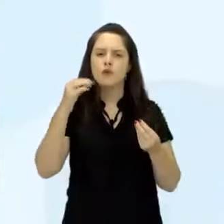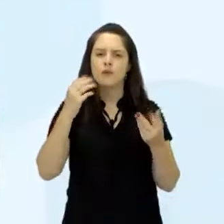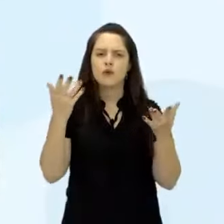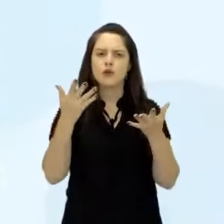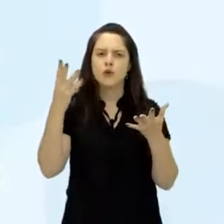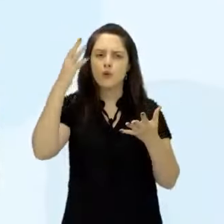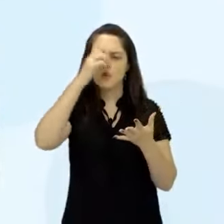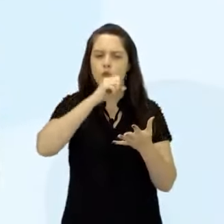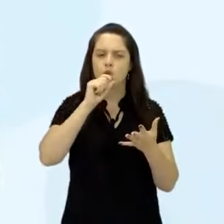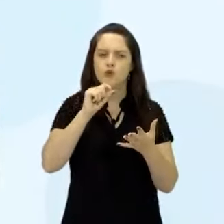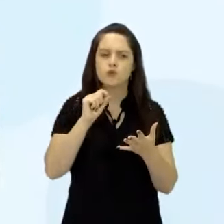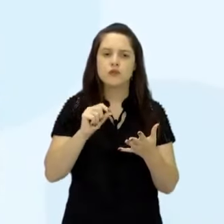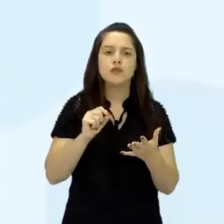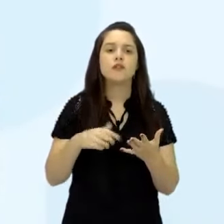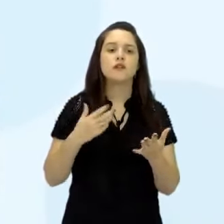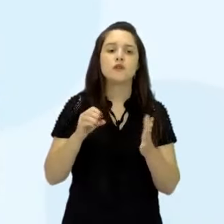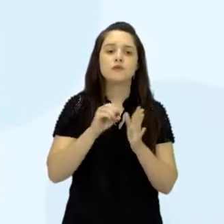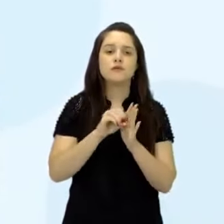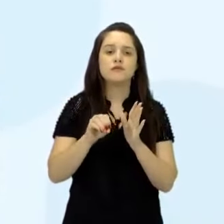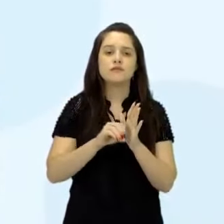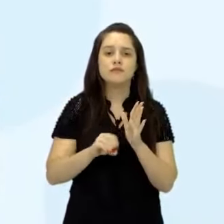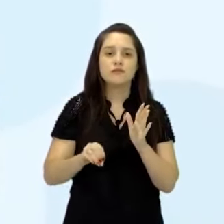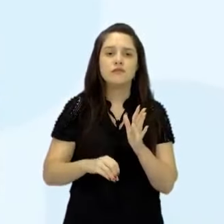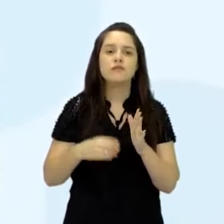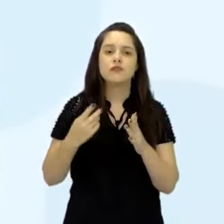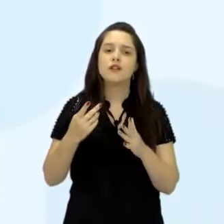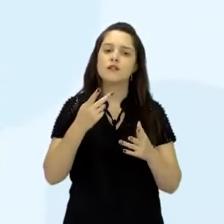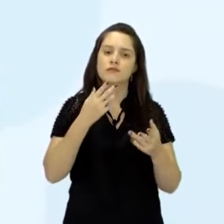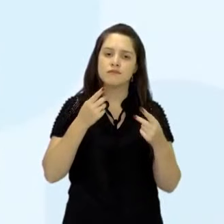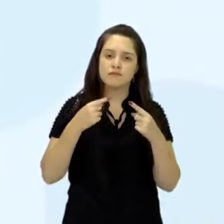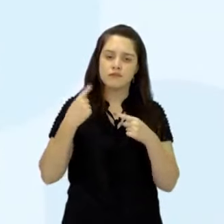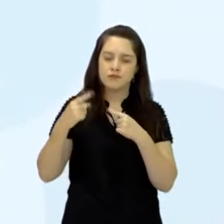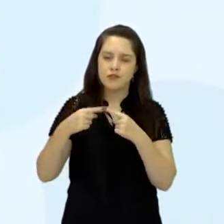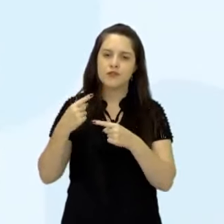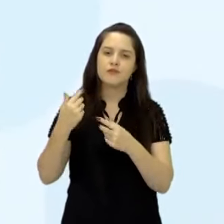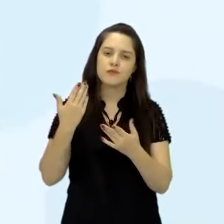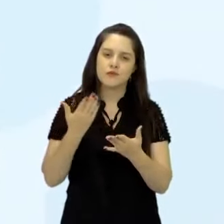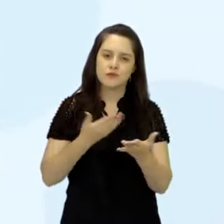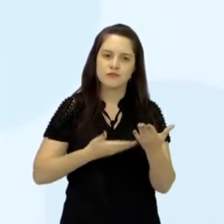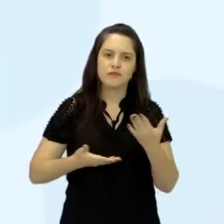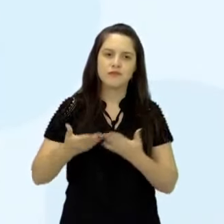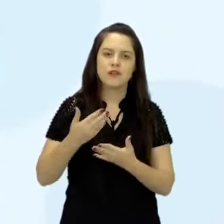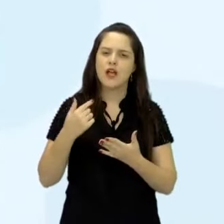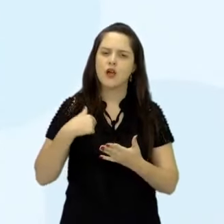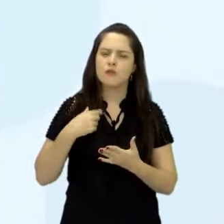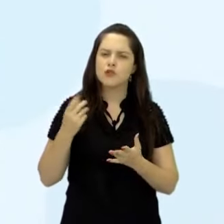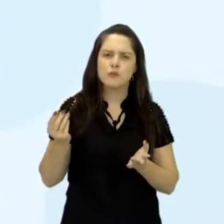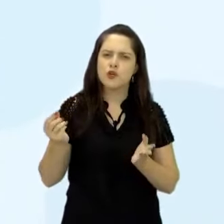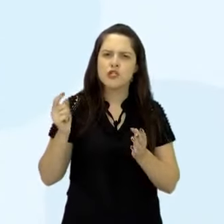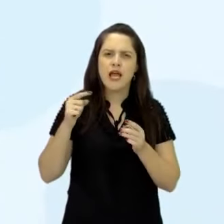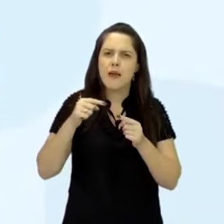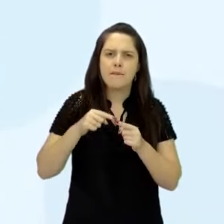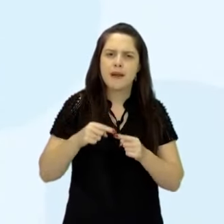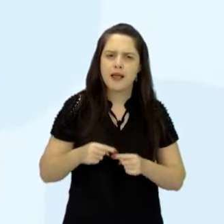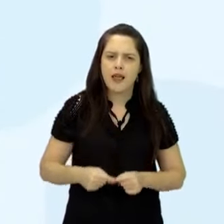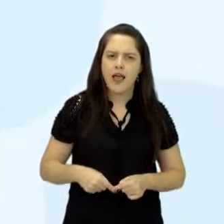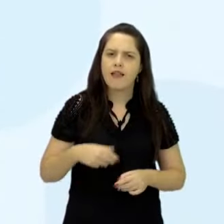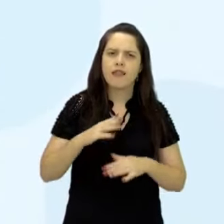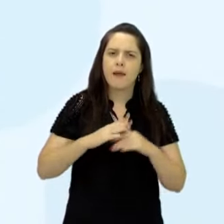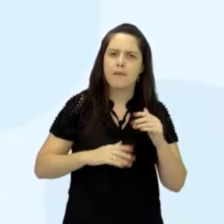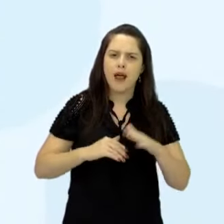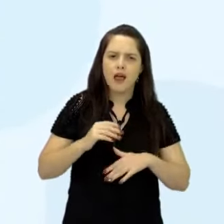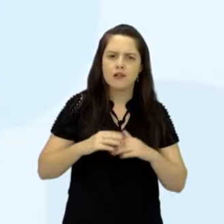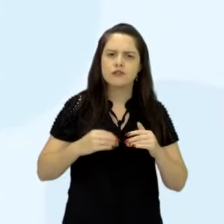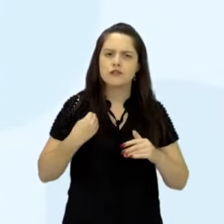compreendemos a relevância do projeto de vida e o uso do diário de práticas e vivência. Como que a gente pode aplicar o nosso diário de práticas e